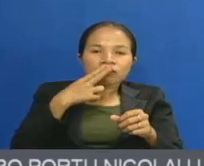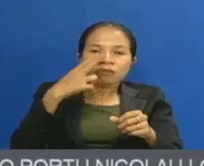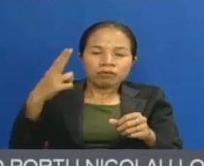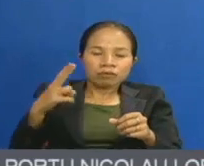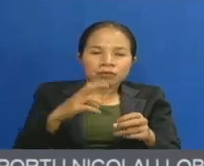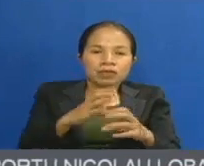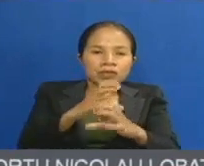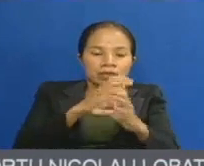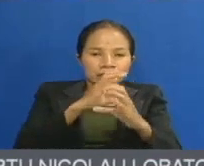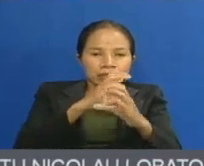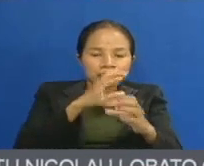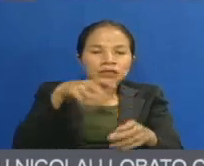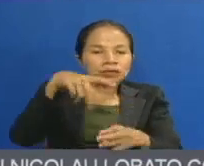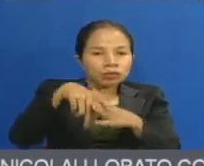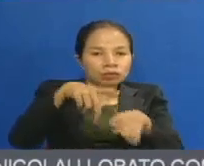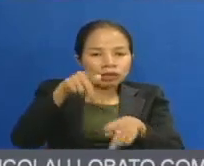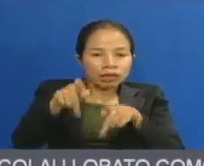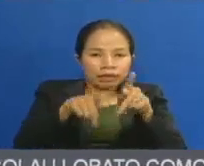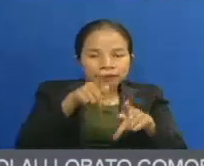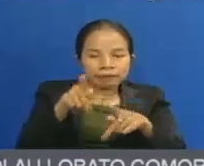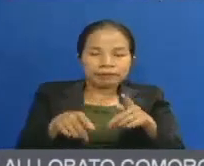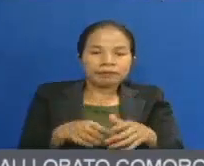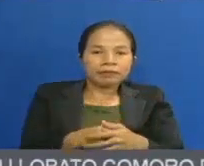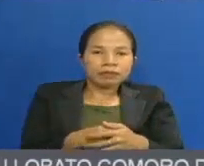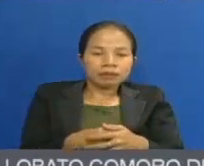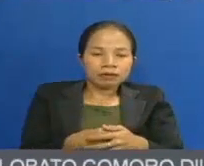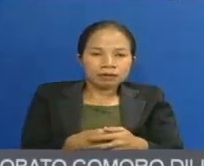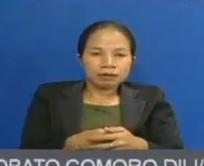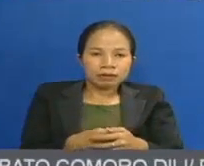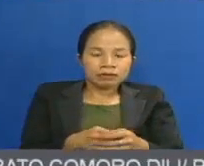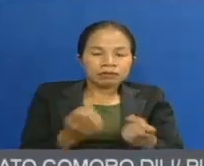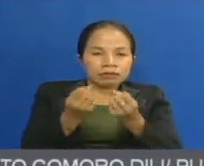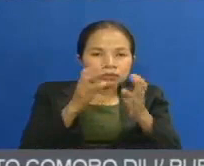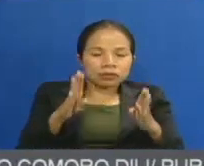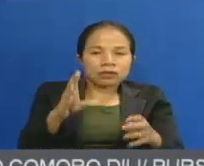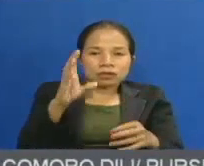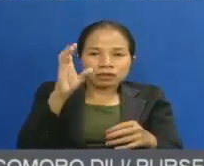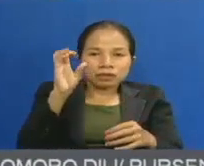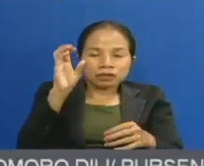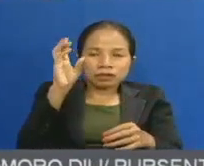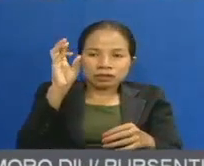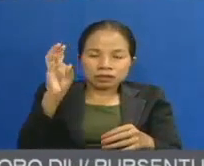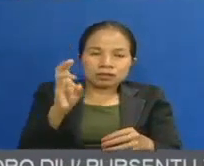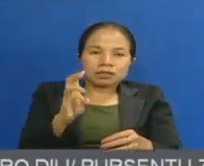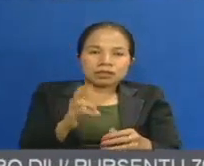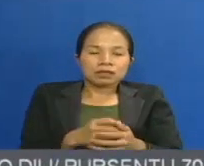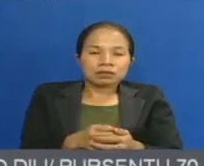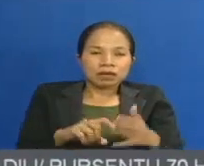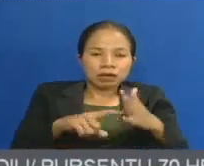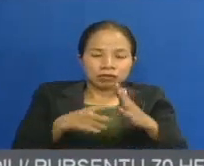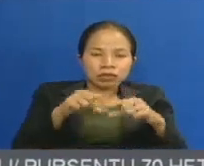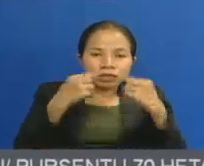laran. Benjira tula hela passageiro. Motorista 06 Octaviano Soares da Cruz Ateten. Hahuhu se